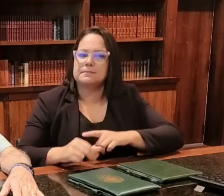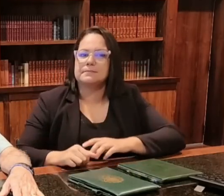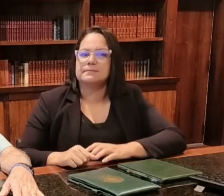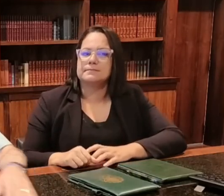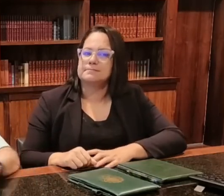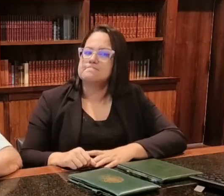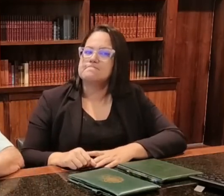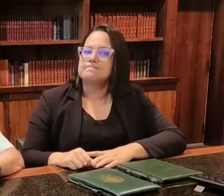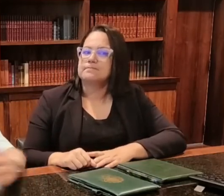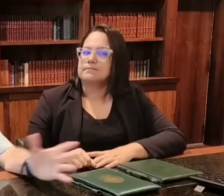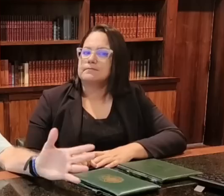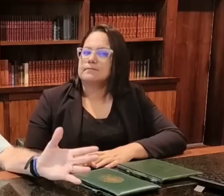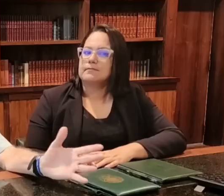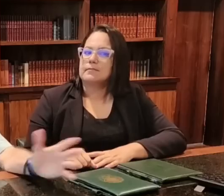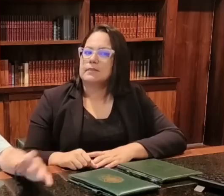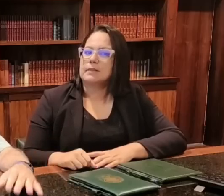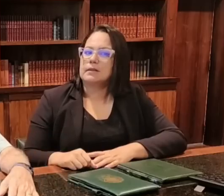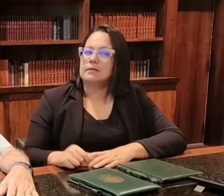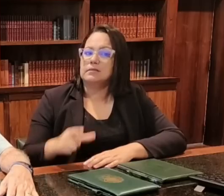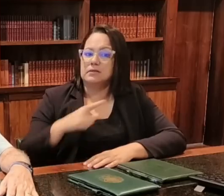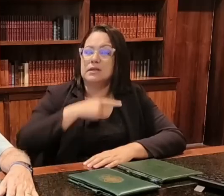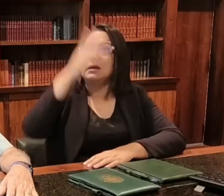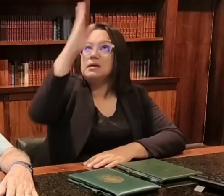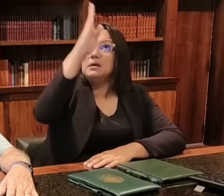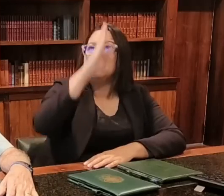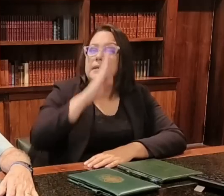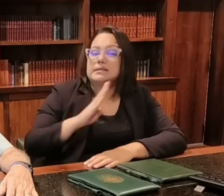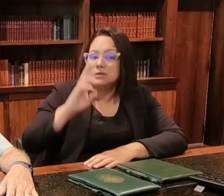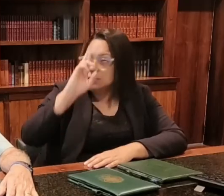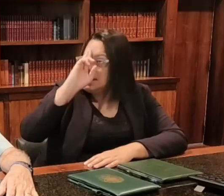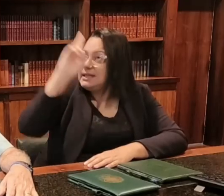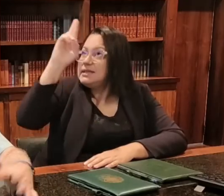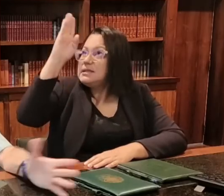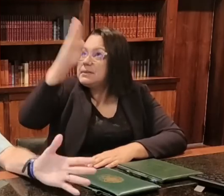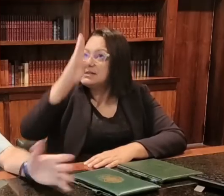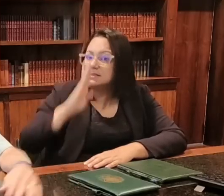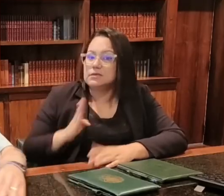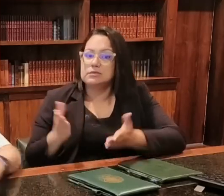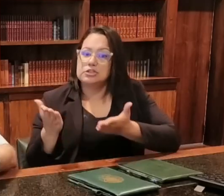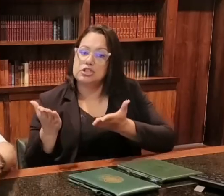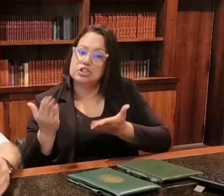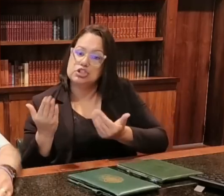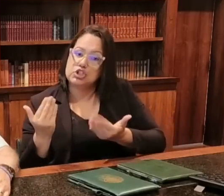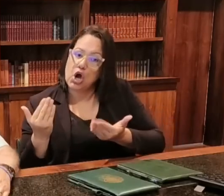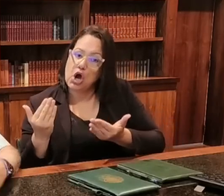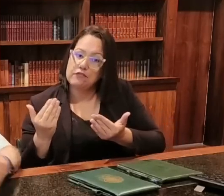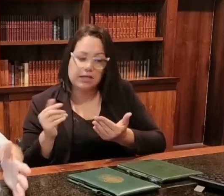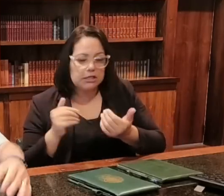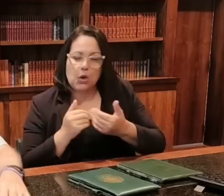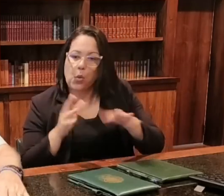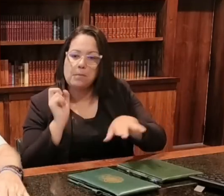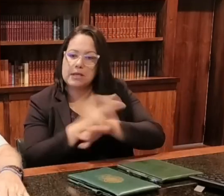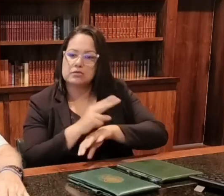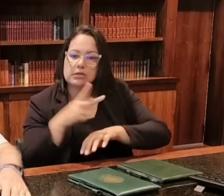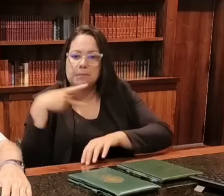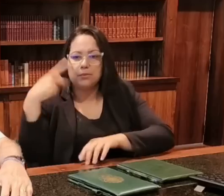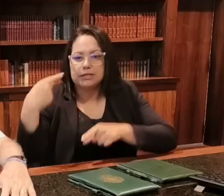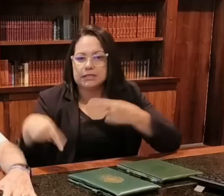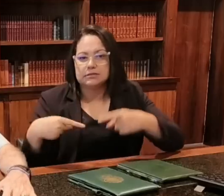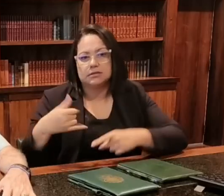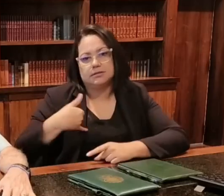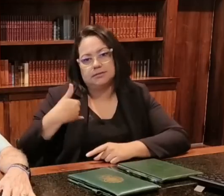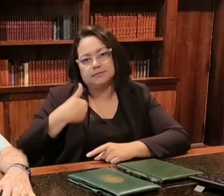pessoas não podem praticar um tipo de tudo ou nada né ele endossa que uma massa na visão dele